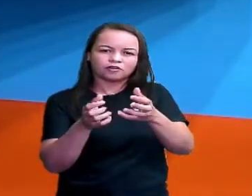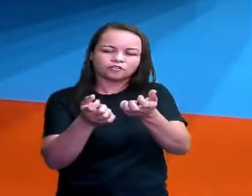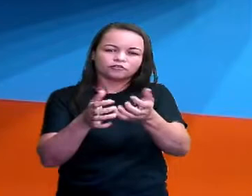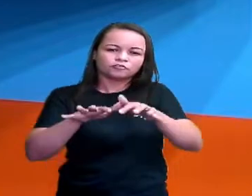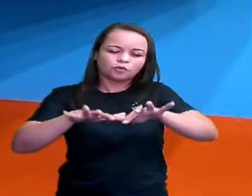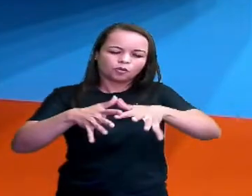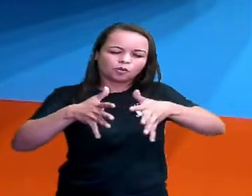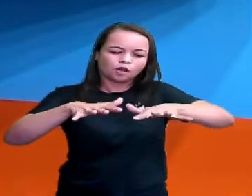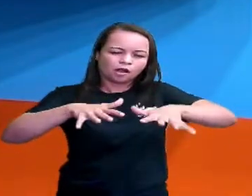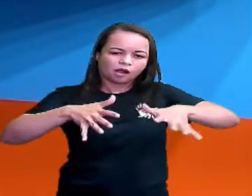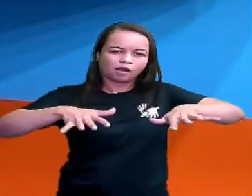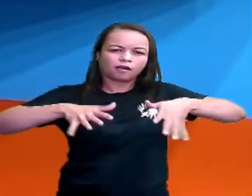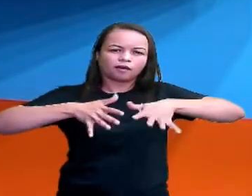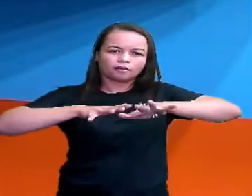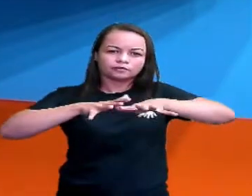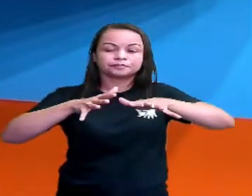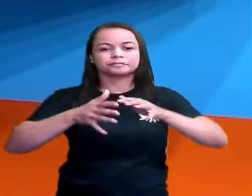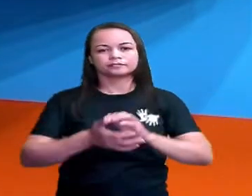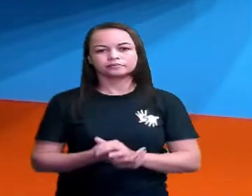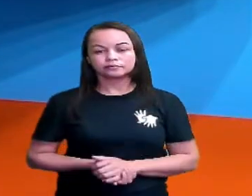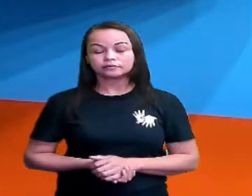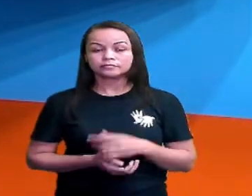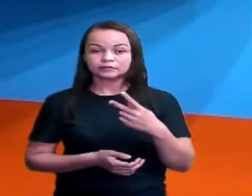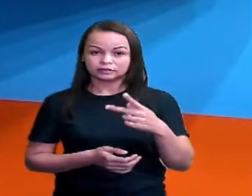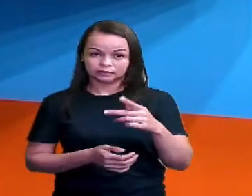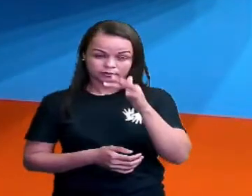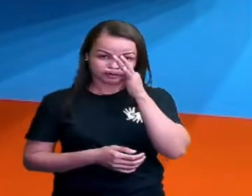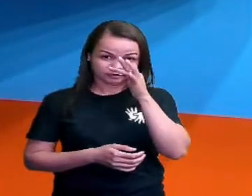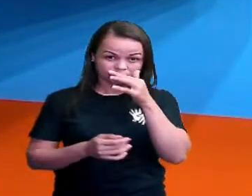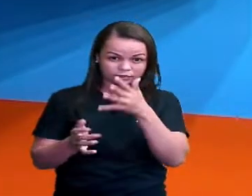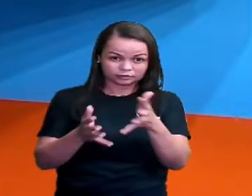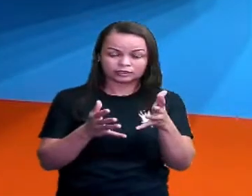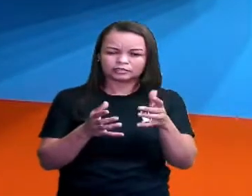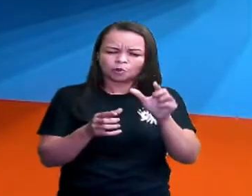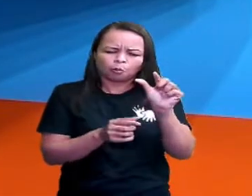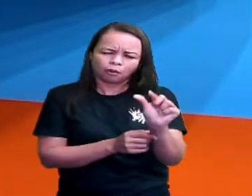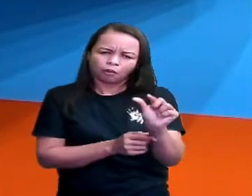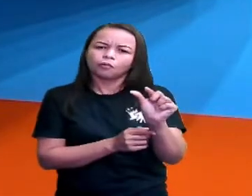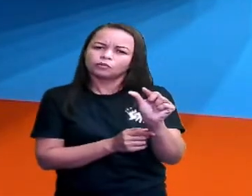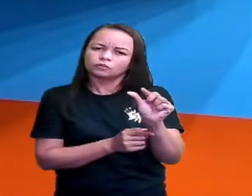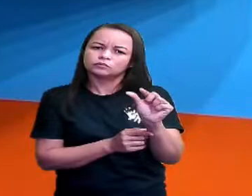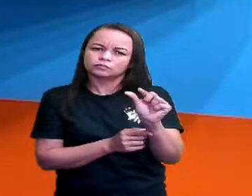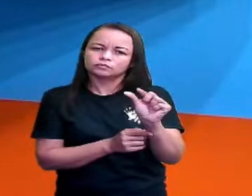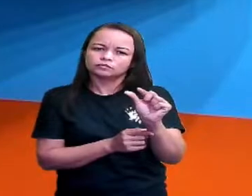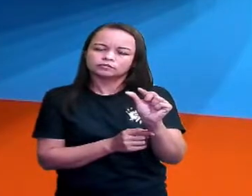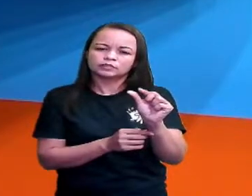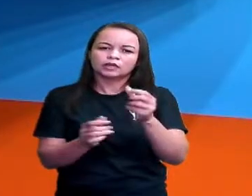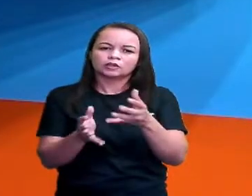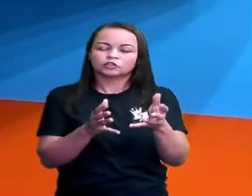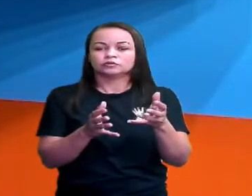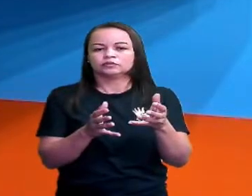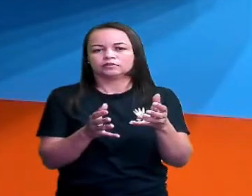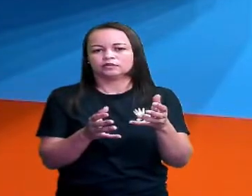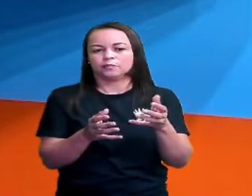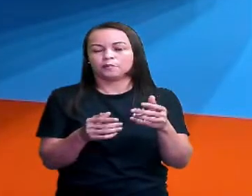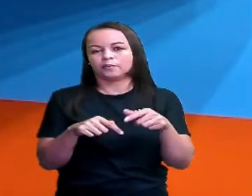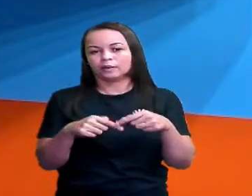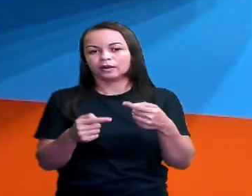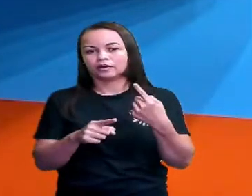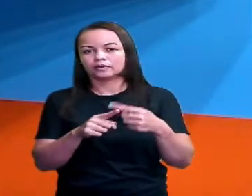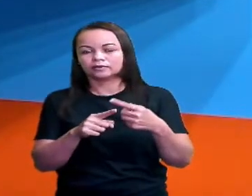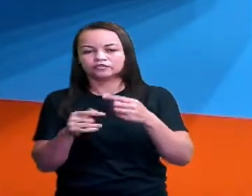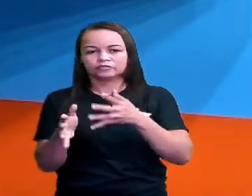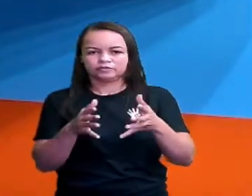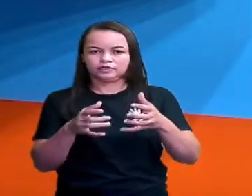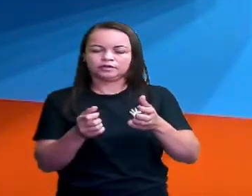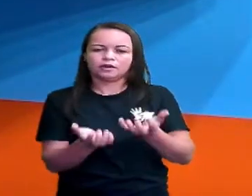dessas plantinhas, eles são ocos no seu interior, justamente para torná-los leves e fazer